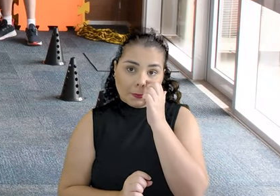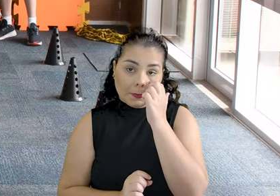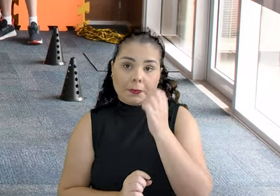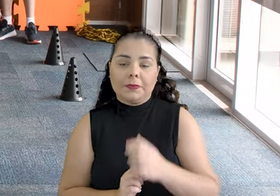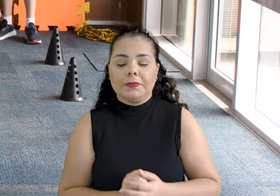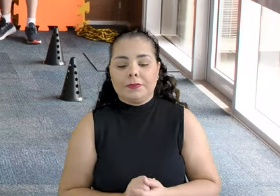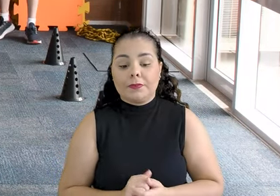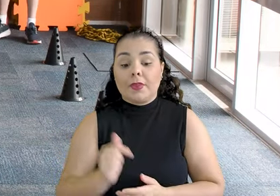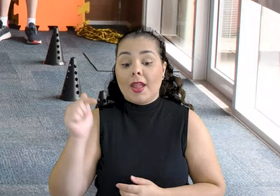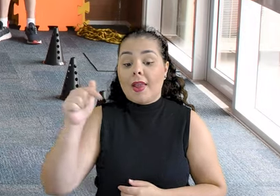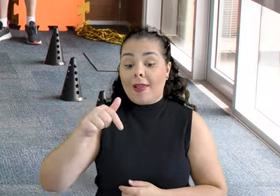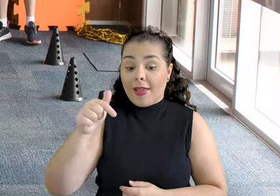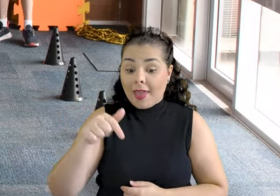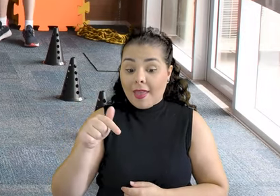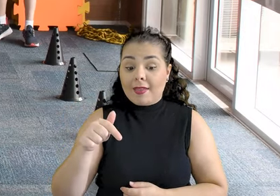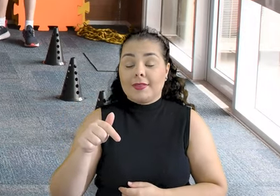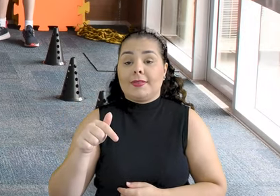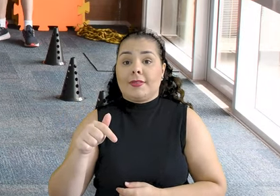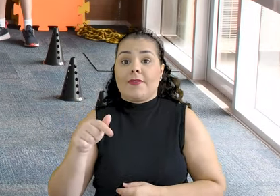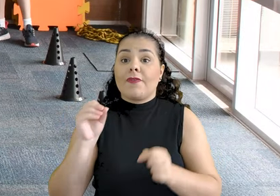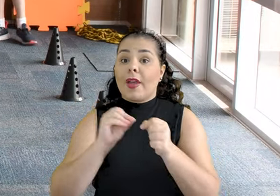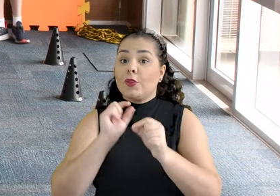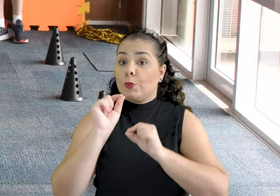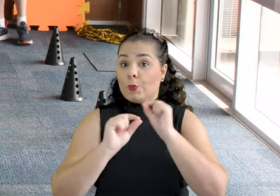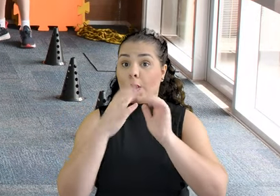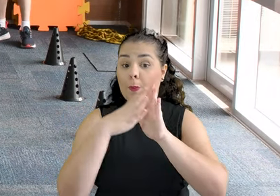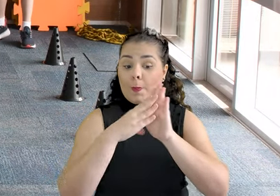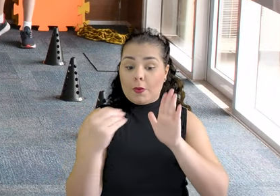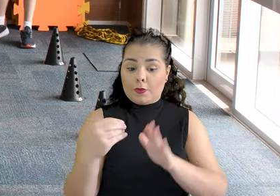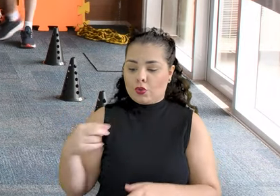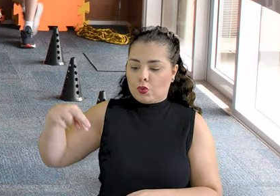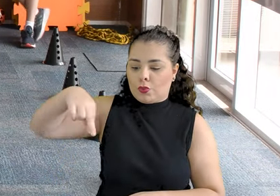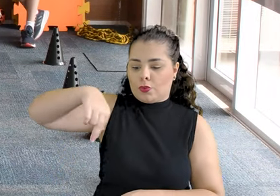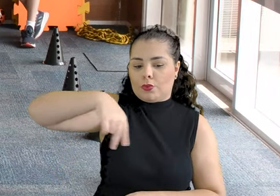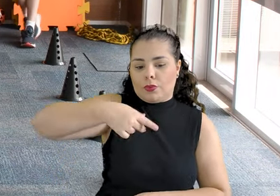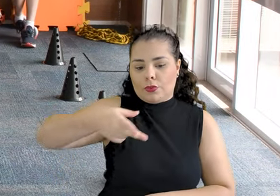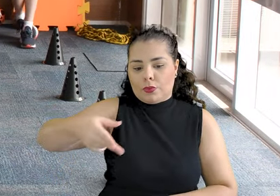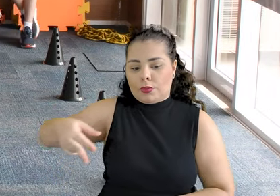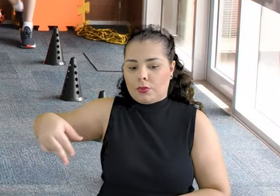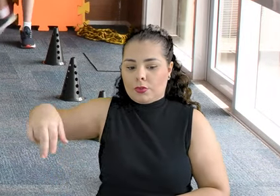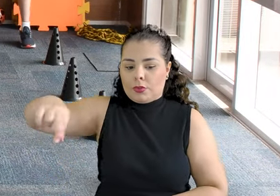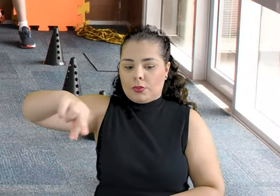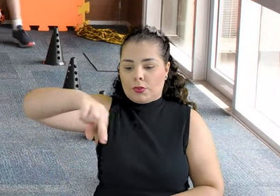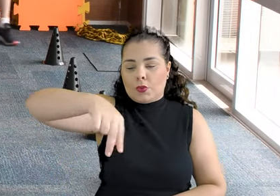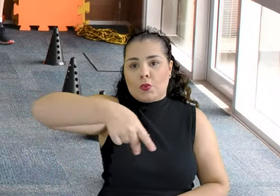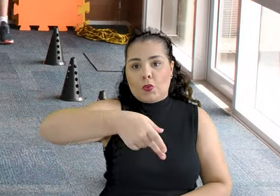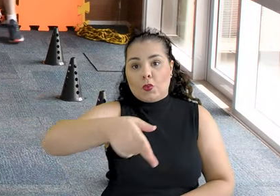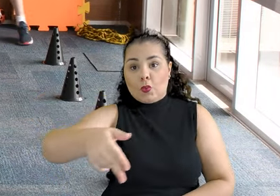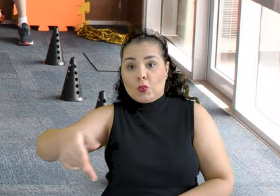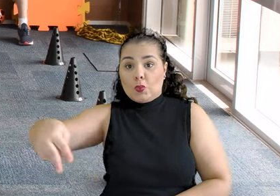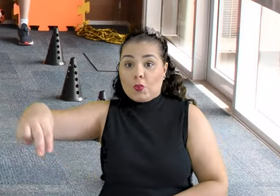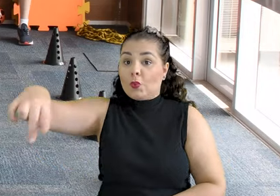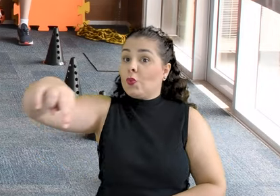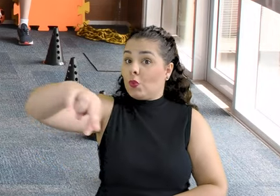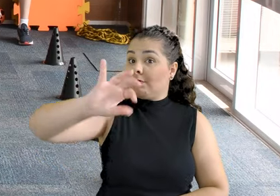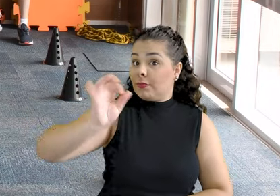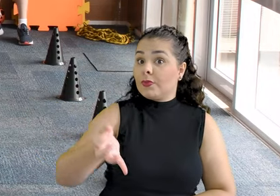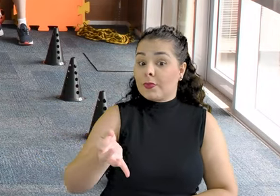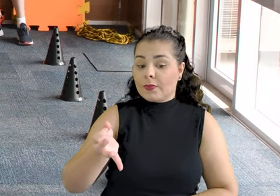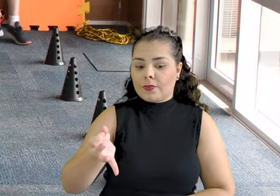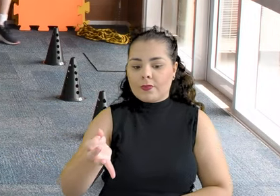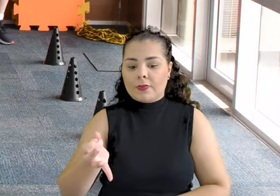Beleza? De caranguejo. Vocês gostam de fazer caranguejo? Gosto. É difícil. A mãe pode voltar do jeito que ela